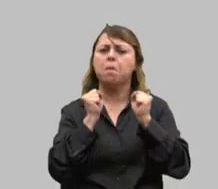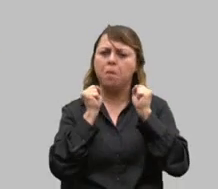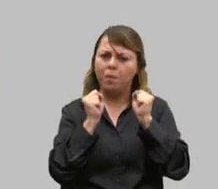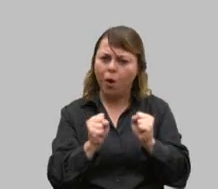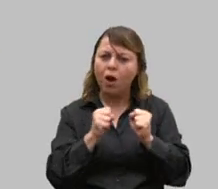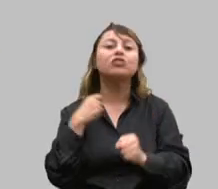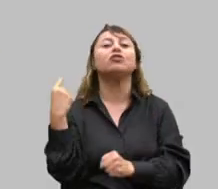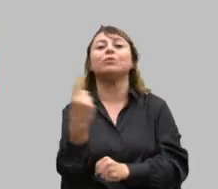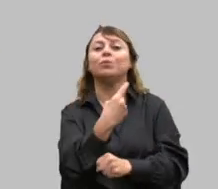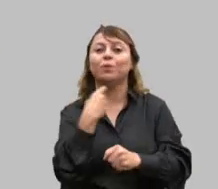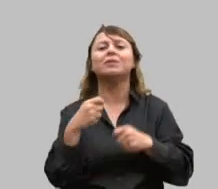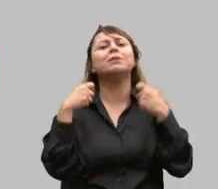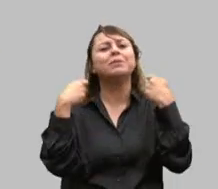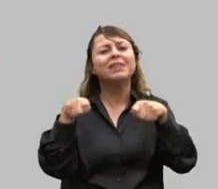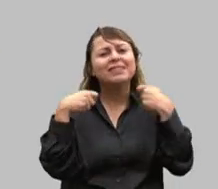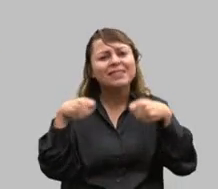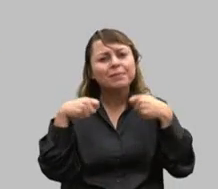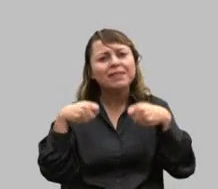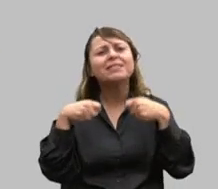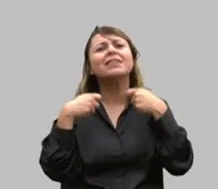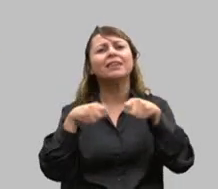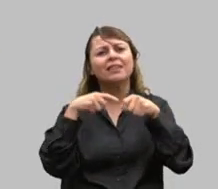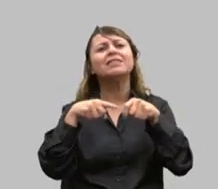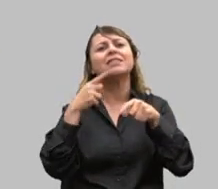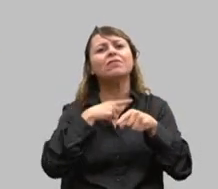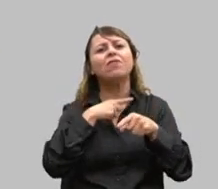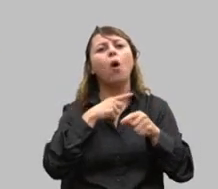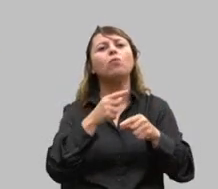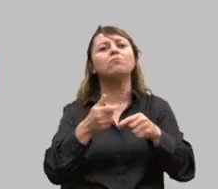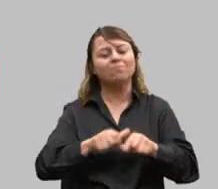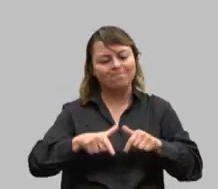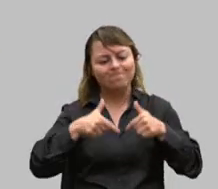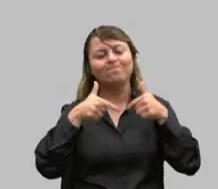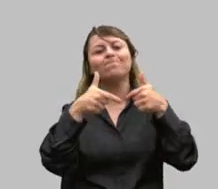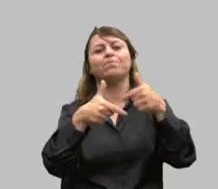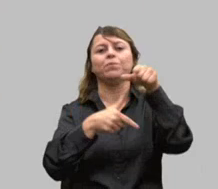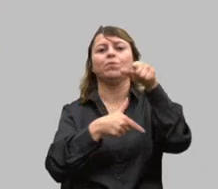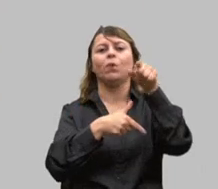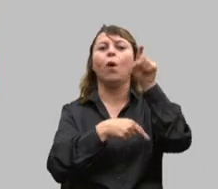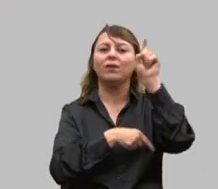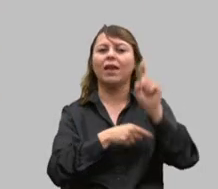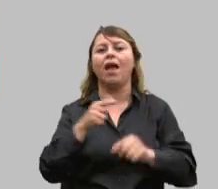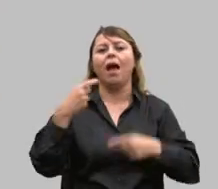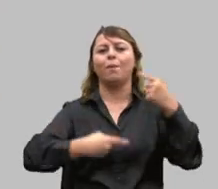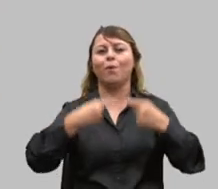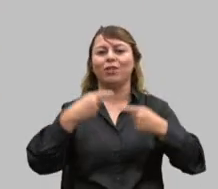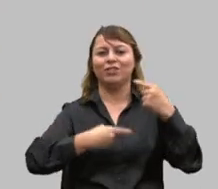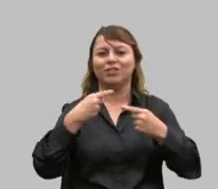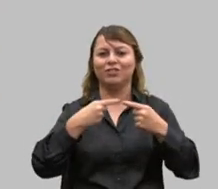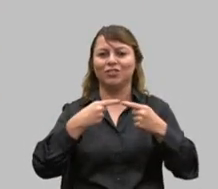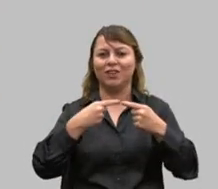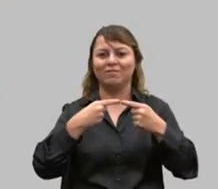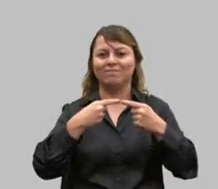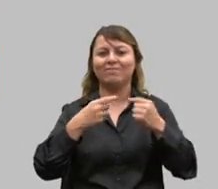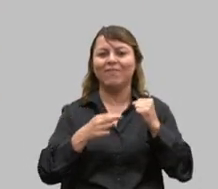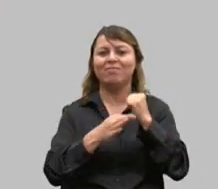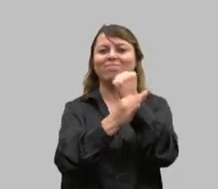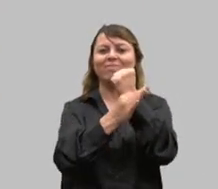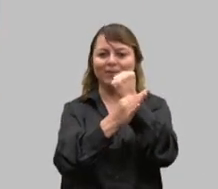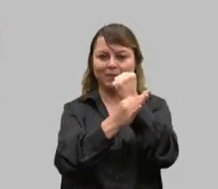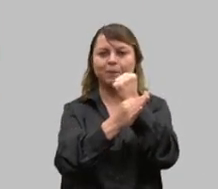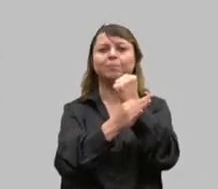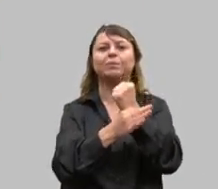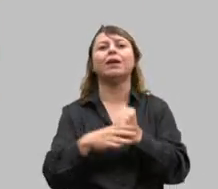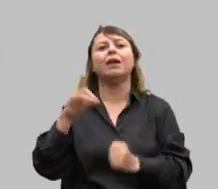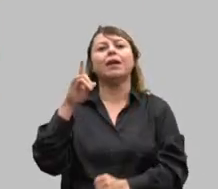precisamos que saiam pessoas que vão dedicar a política nós temos aqui o exemplo deputada Beatriz Cerqueira